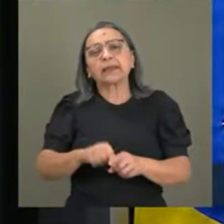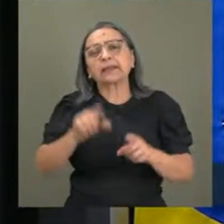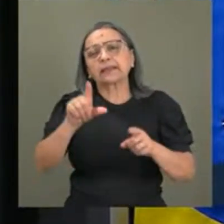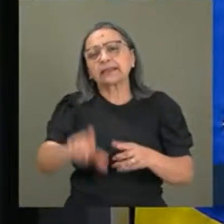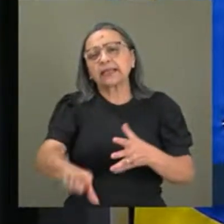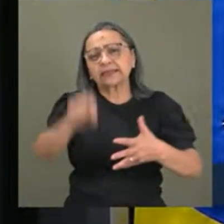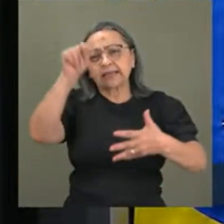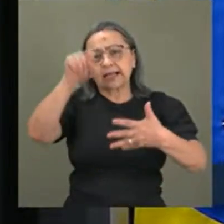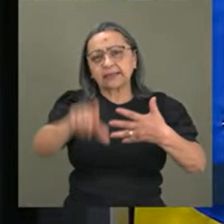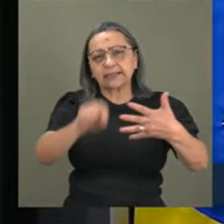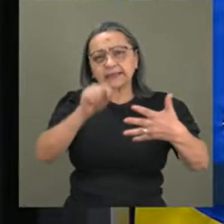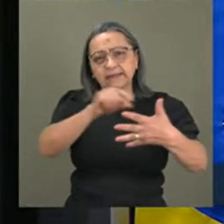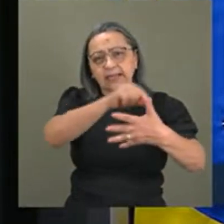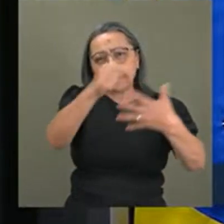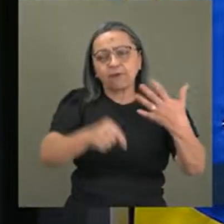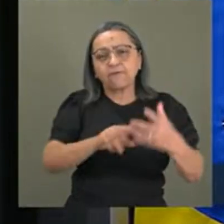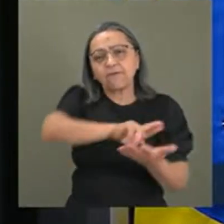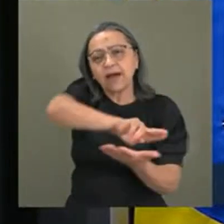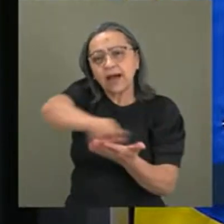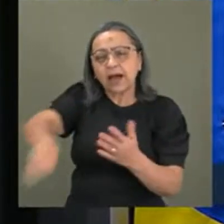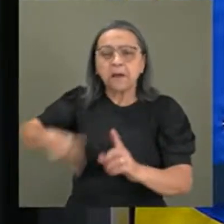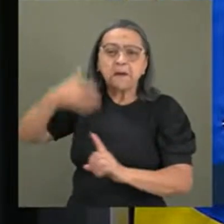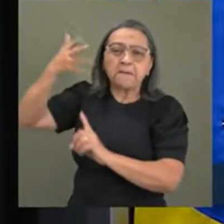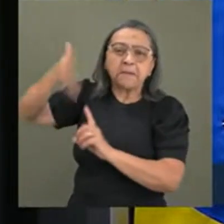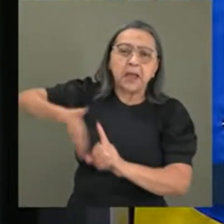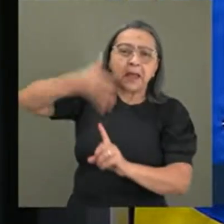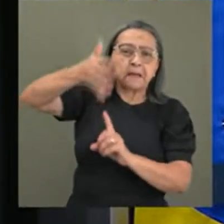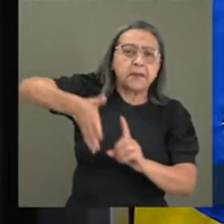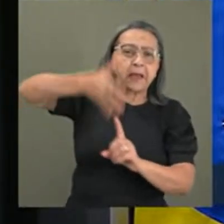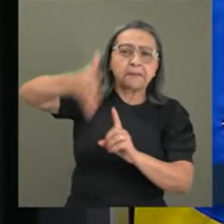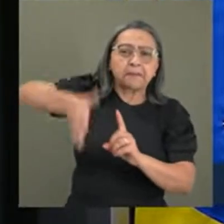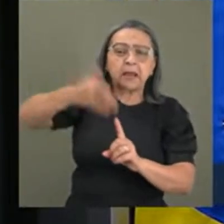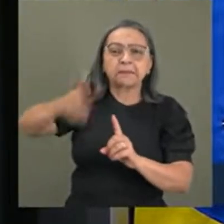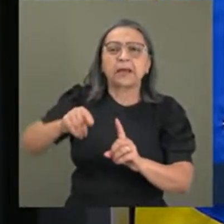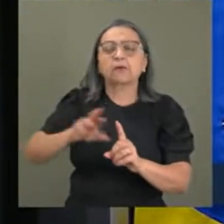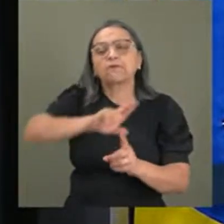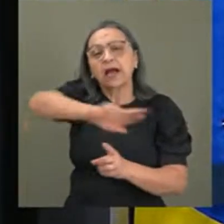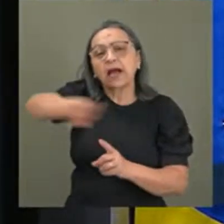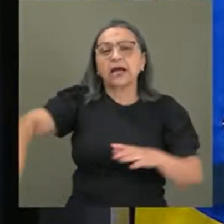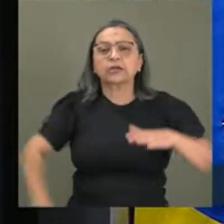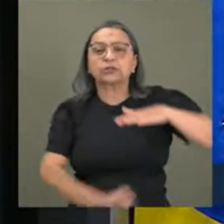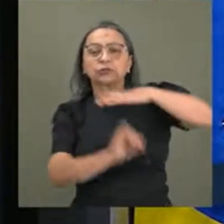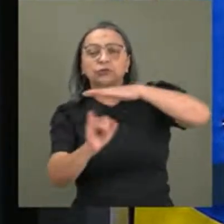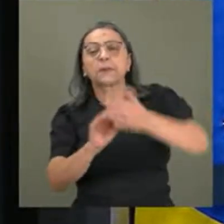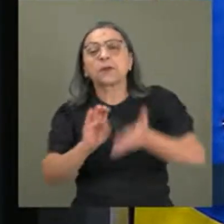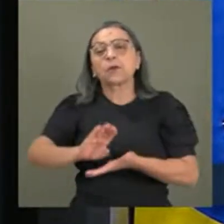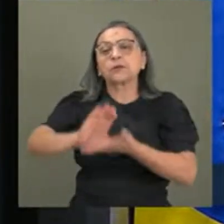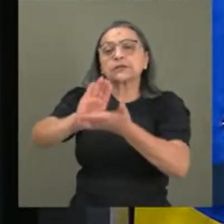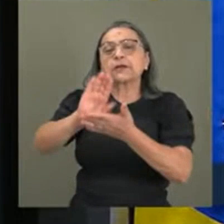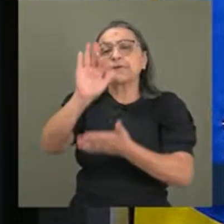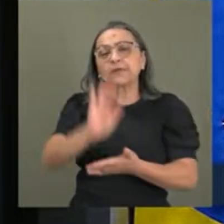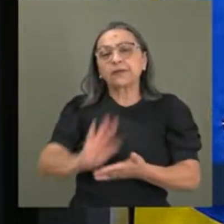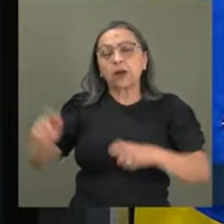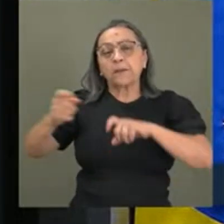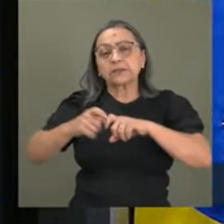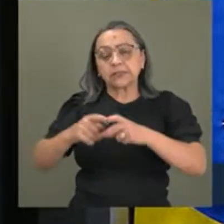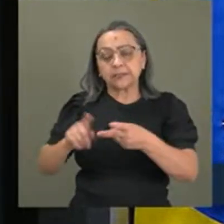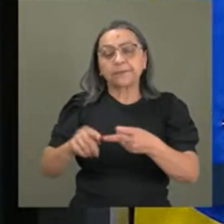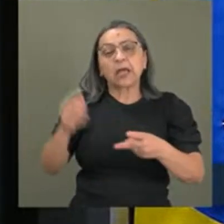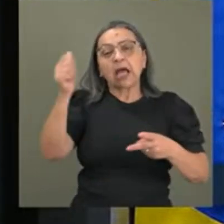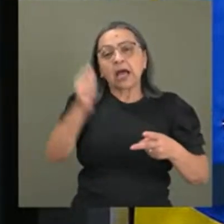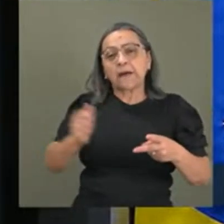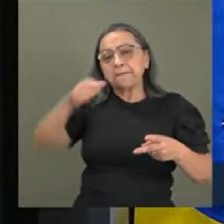vários pronunciamentos técnicos de renomadas instituições, como o Conselho Federal de Medicina e a